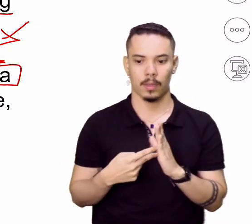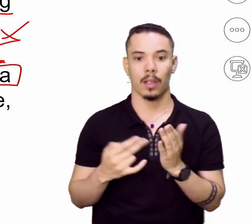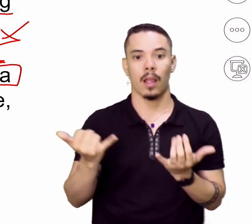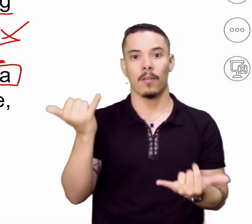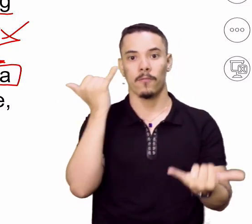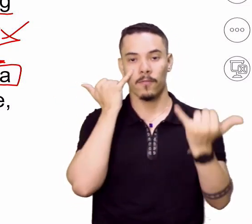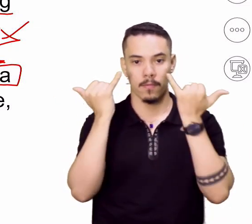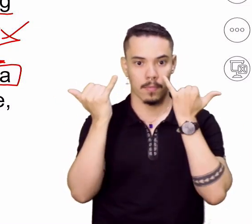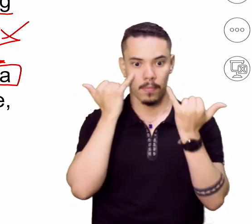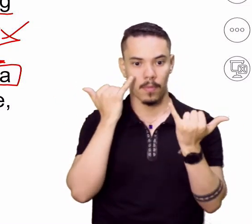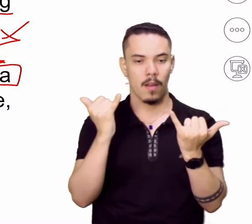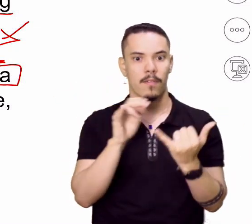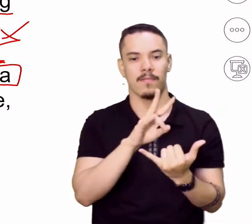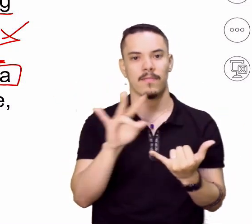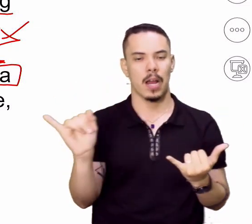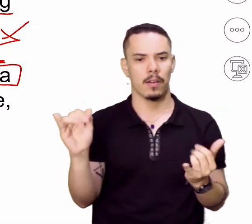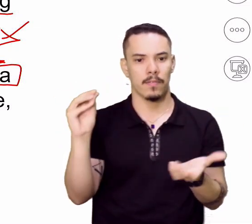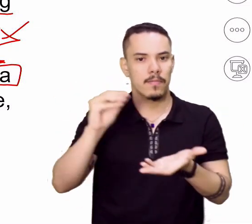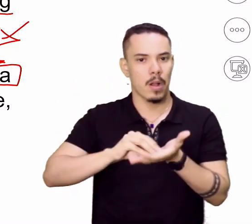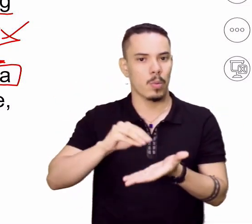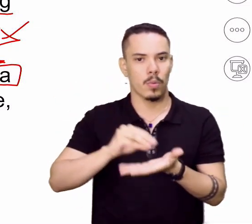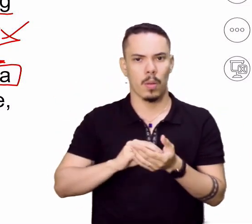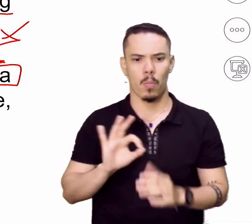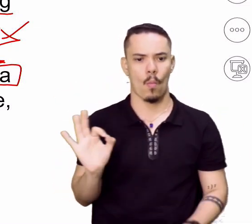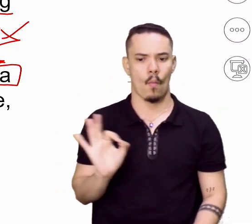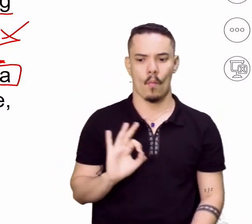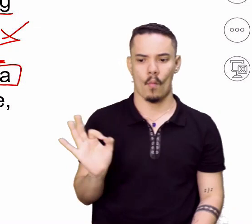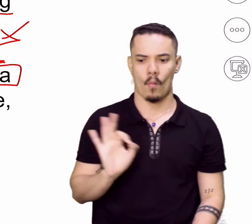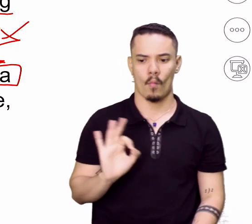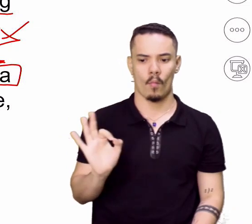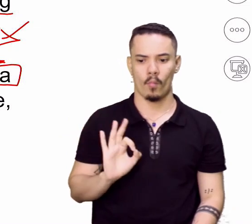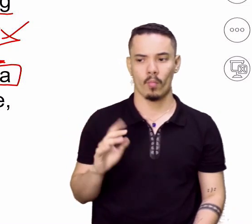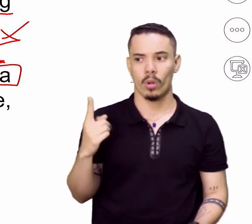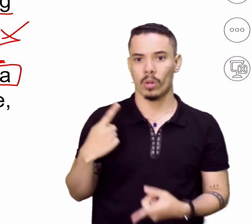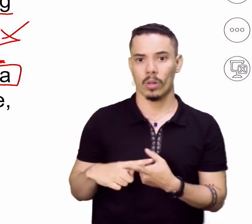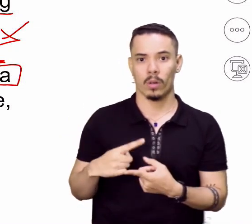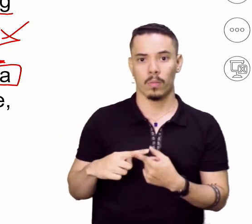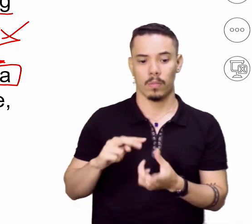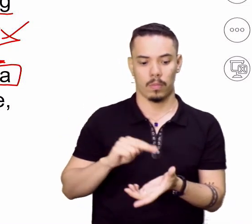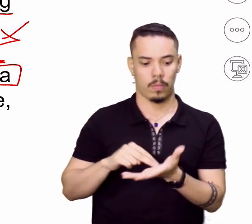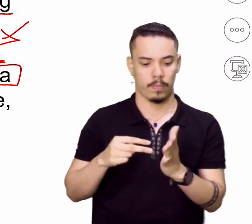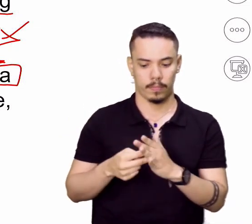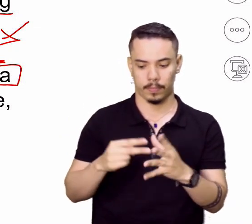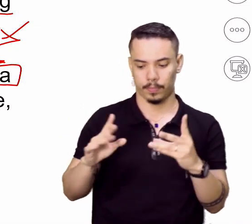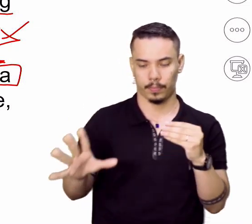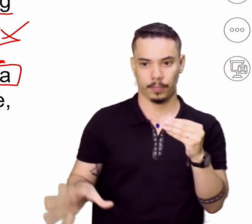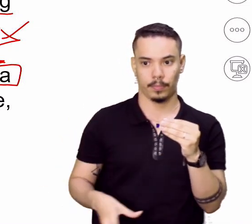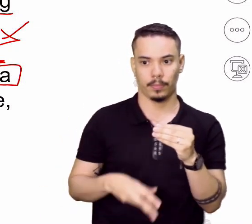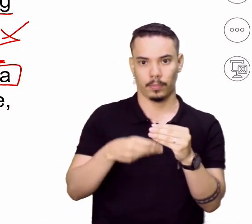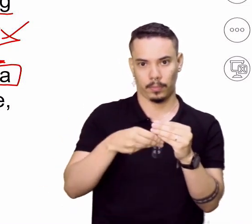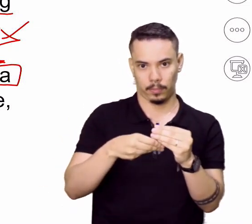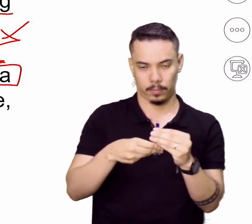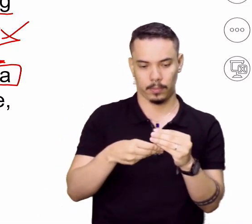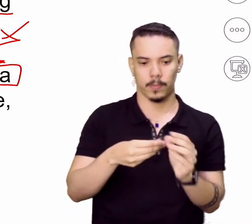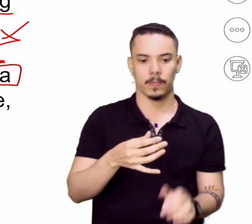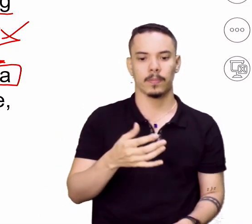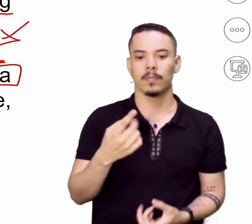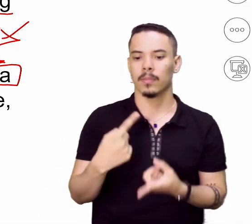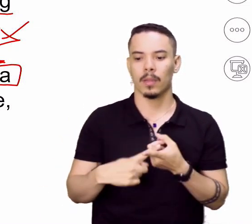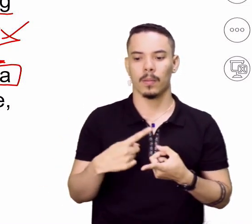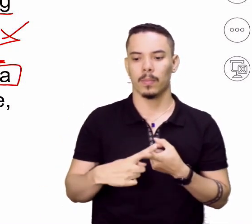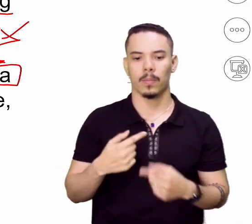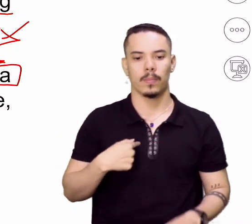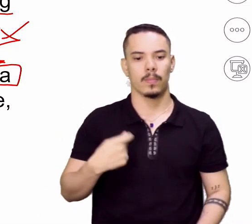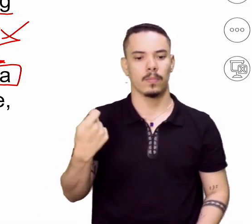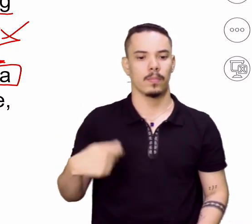que não vai fazer tanta falta se eu tirar ela, porque é uma informação apenas extra, né? No caso de que eu não